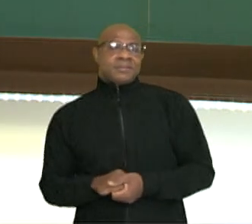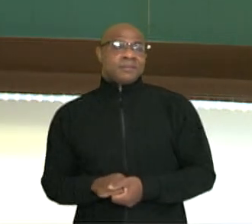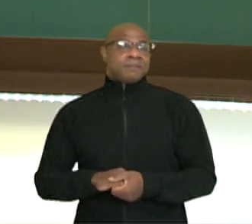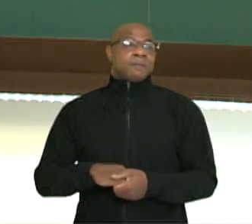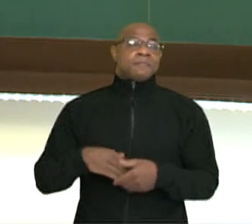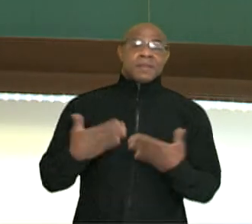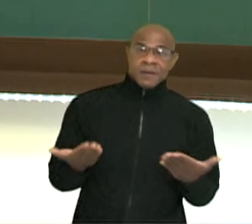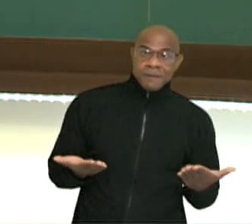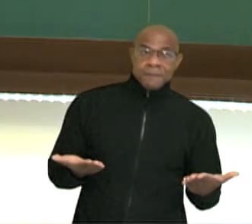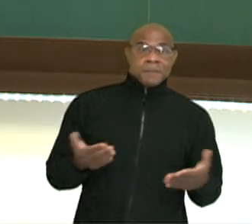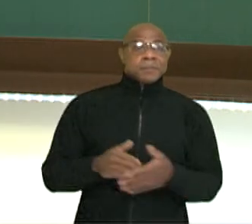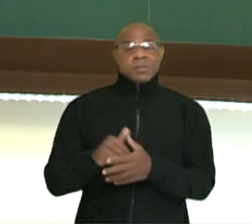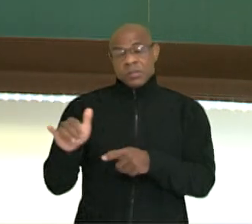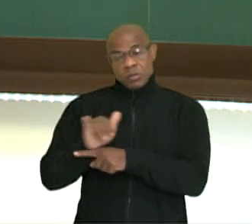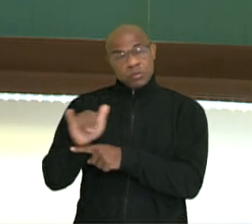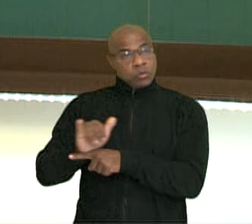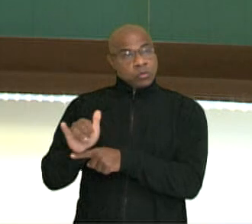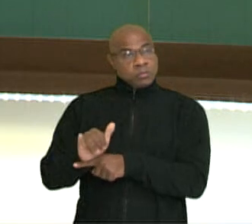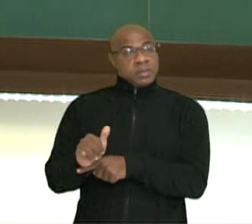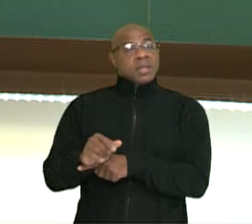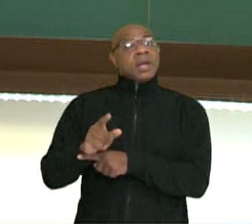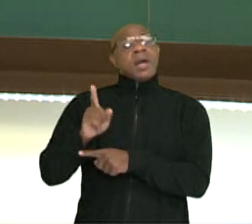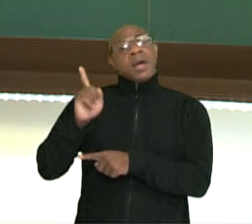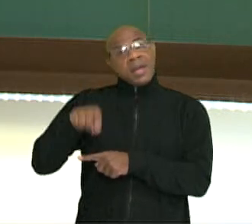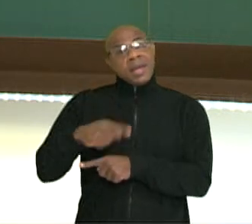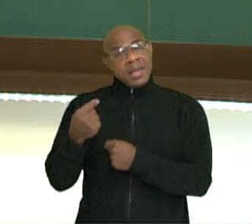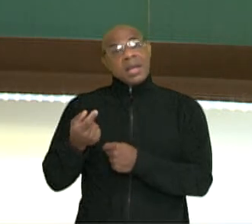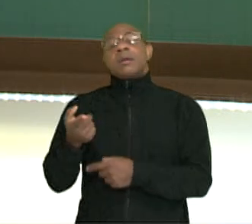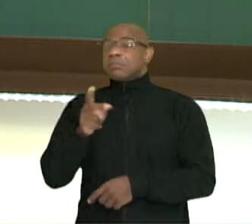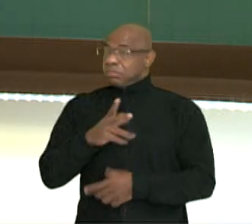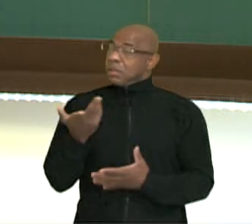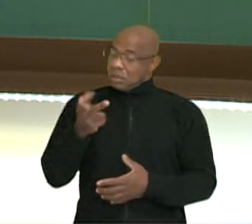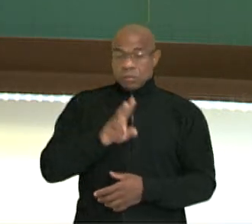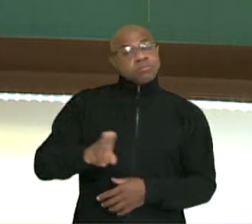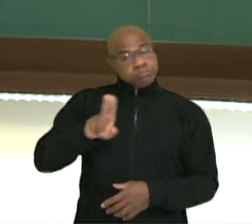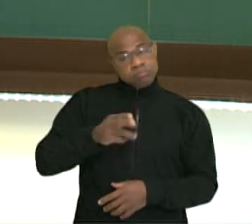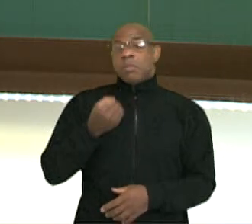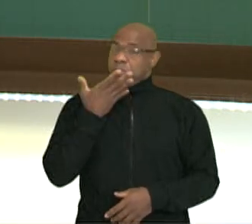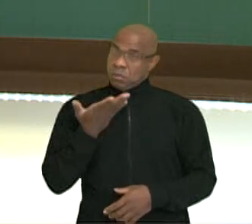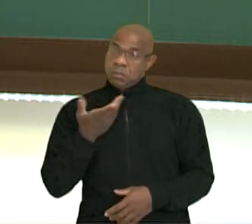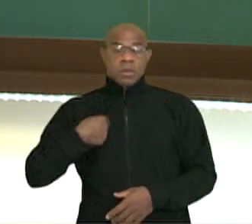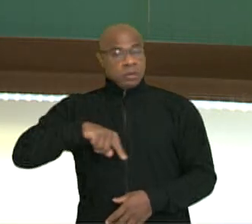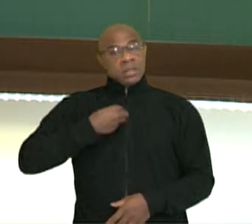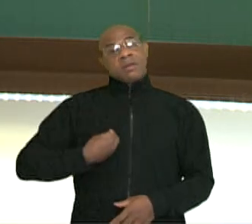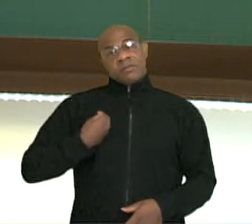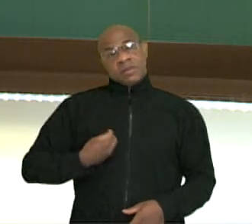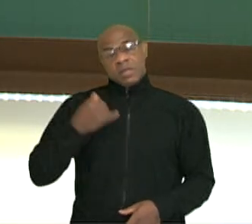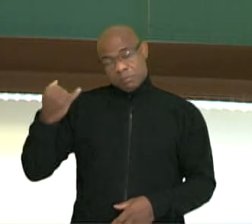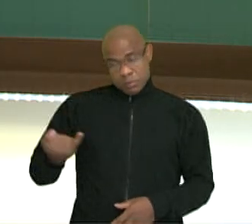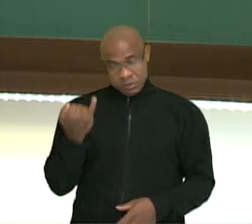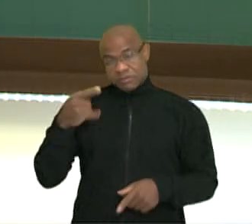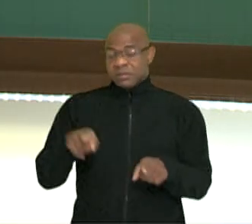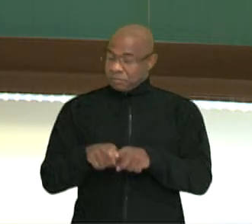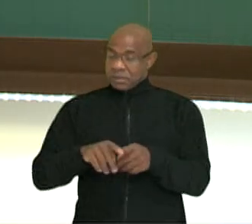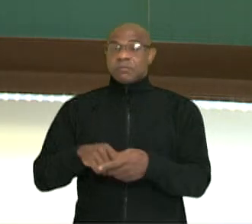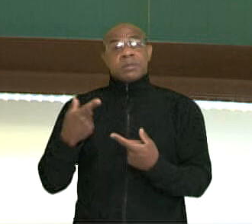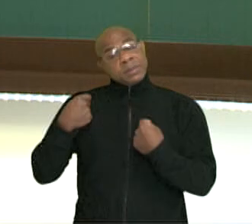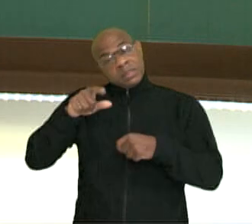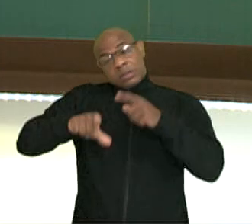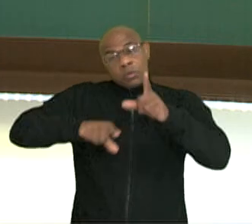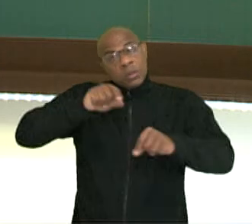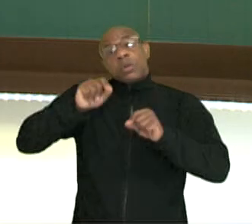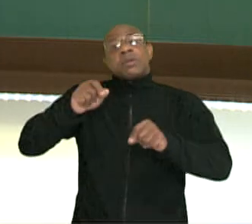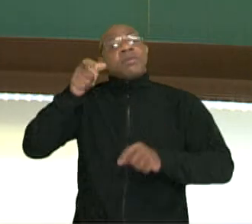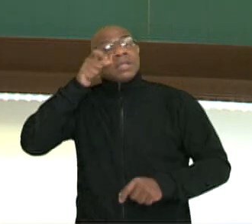português. Então, os youtubers, eles são muito úteis para a nossa vida. Mas aí você tem que escolher qual que você vai assistir, qual que